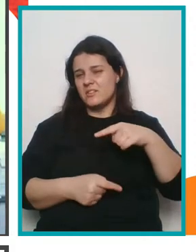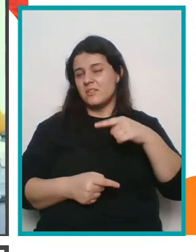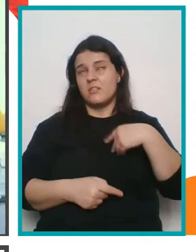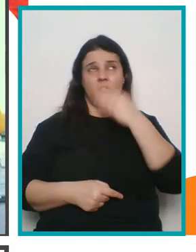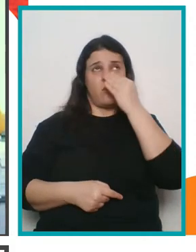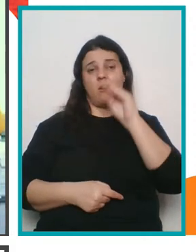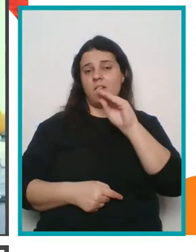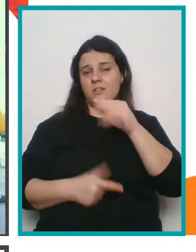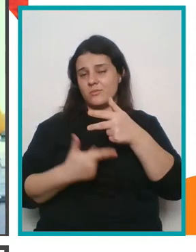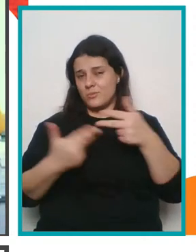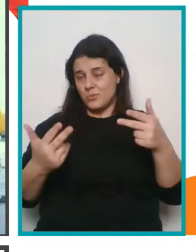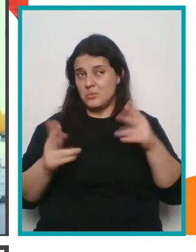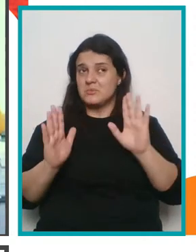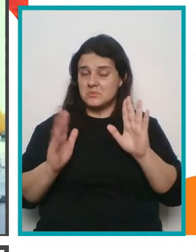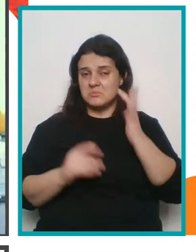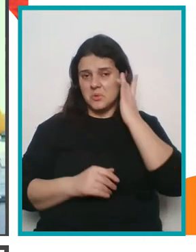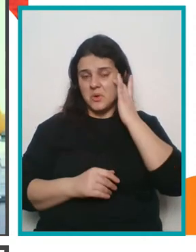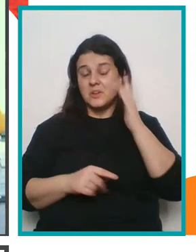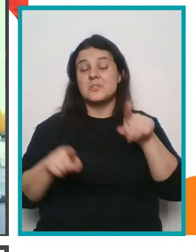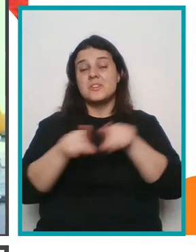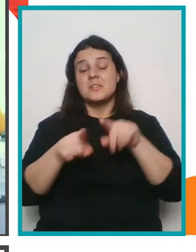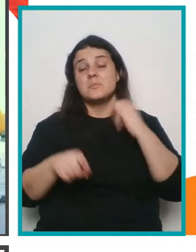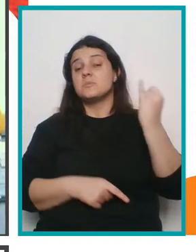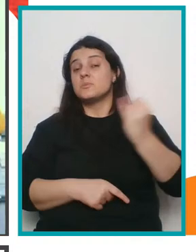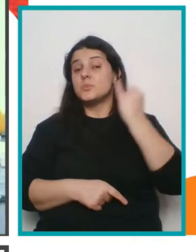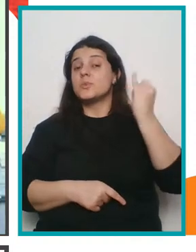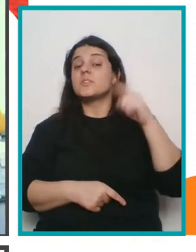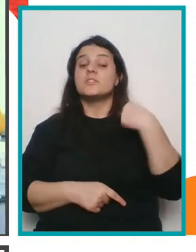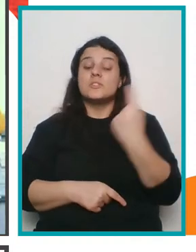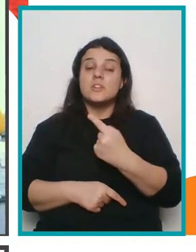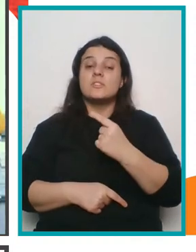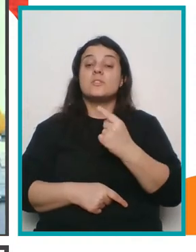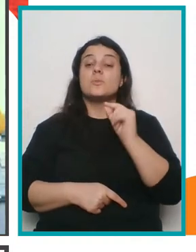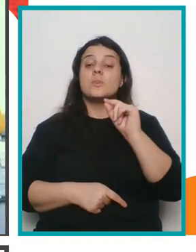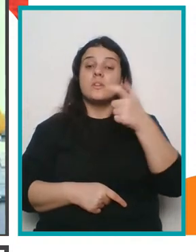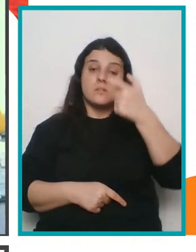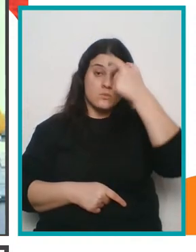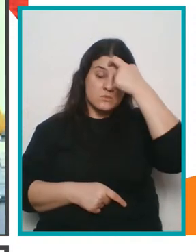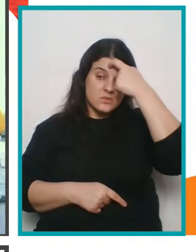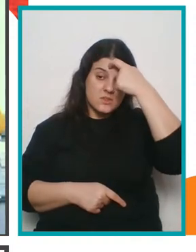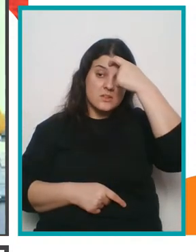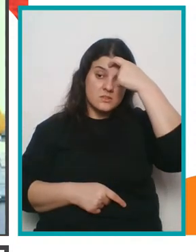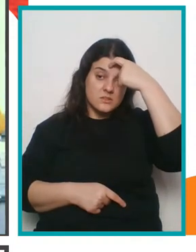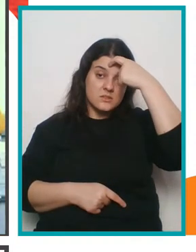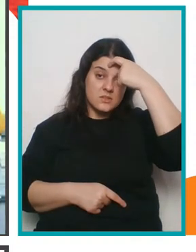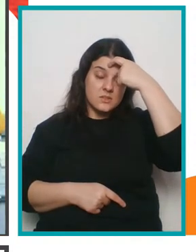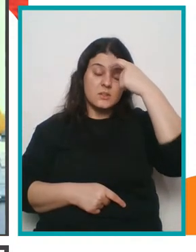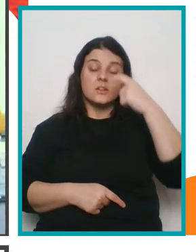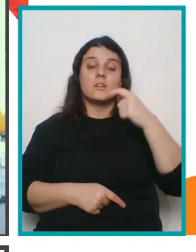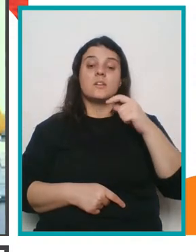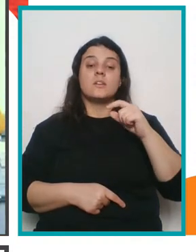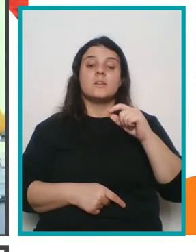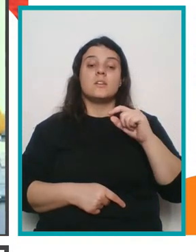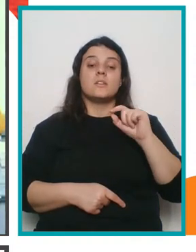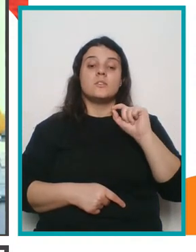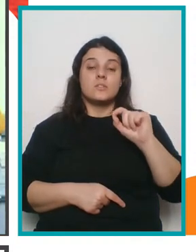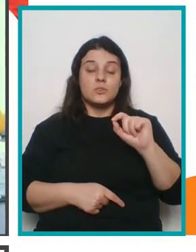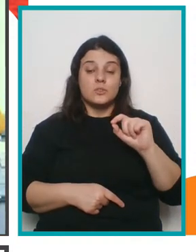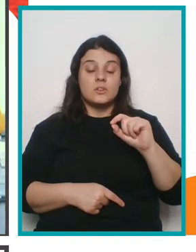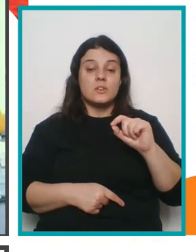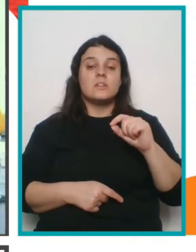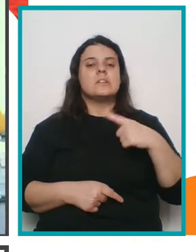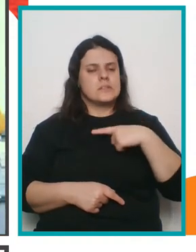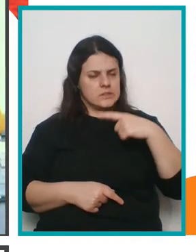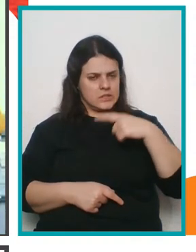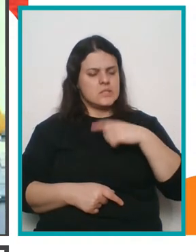de que existem sim pessoas sendo impactadas hoje pela crise climática, que tem capacidade de